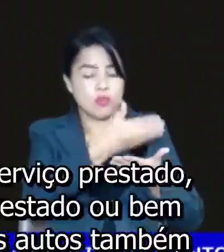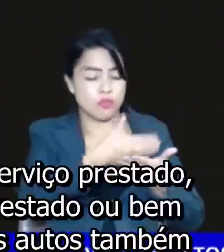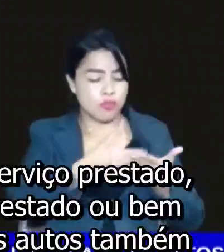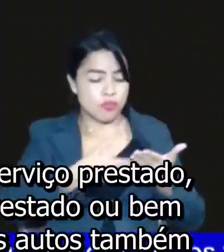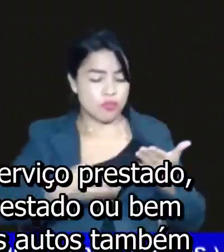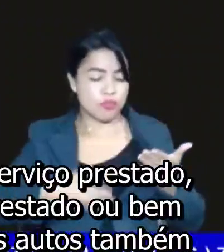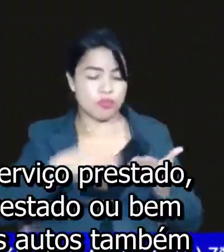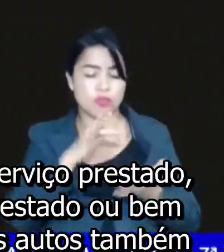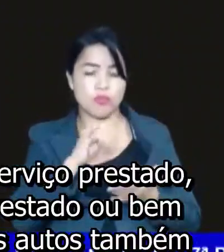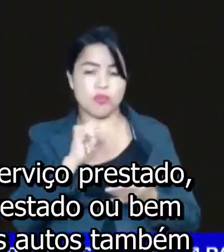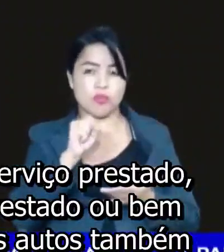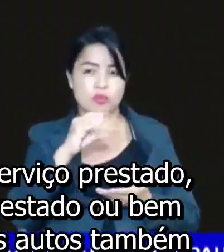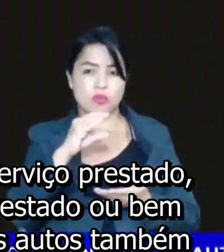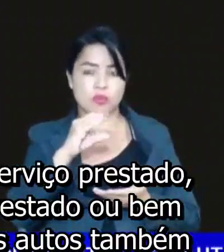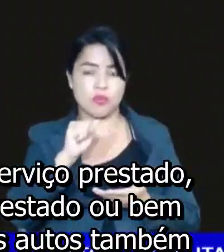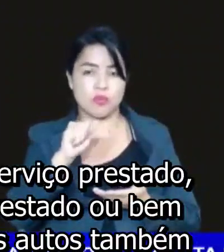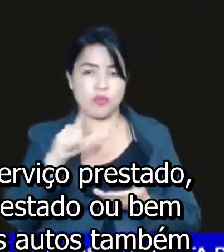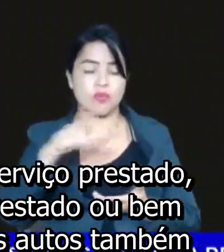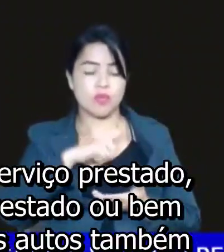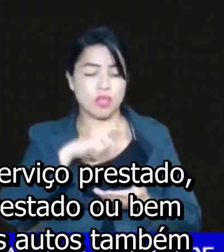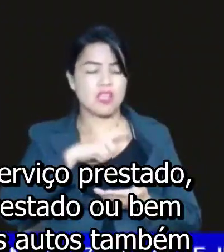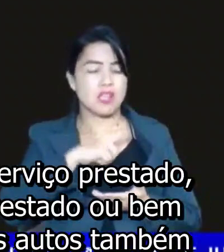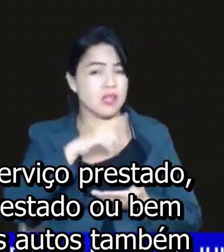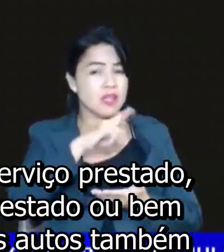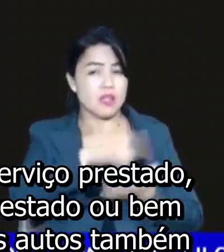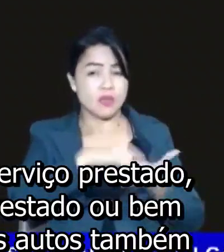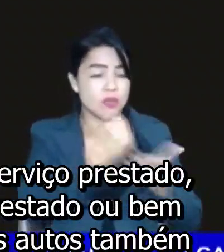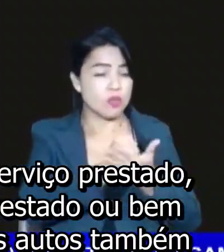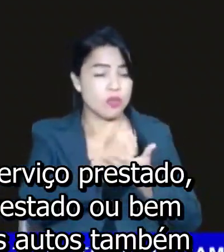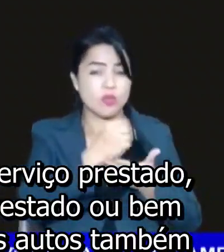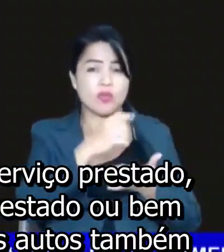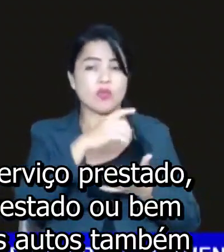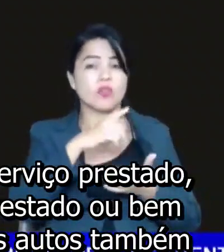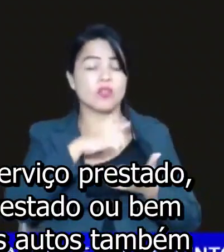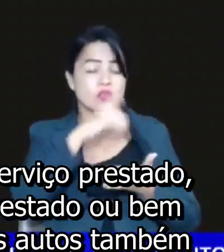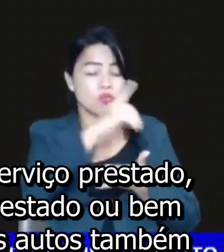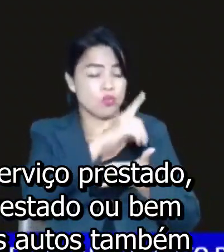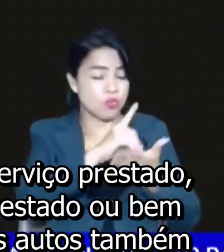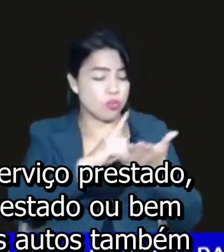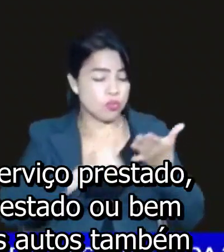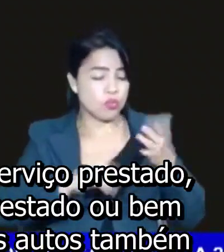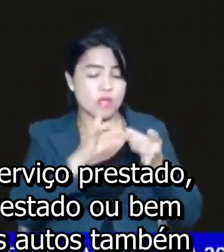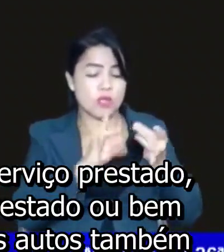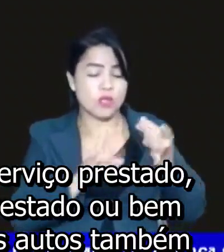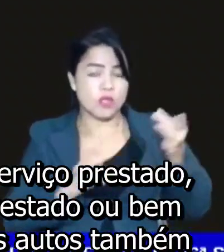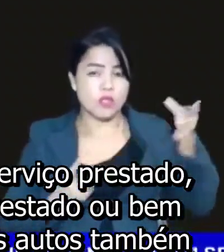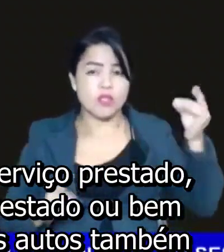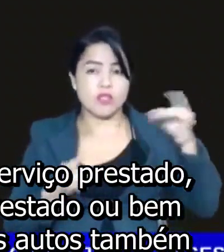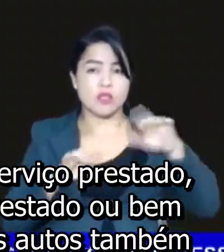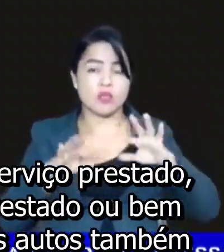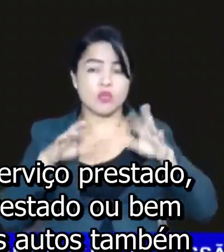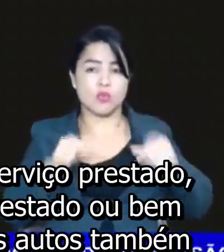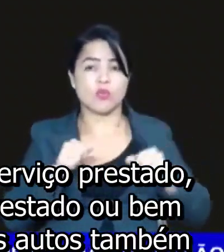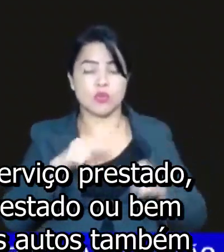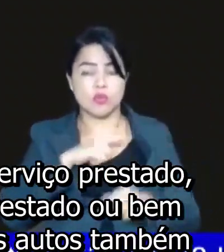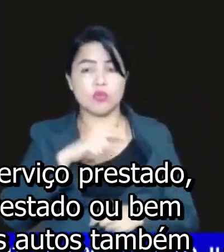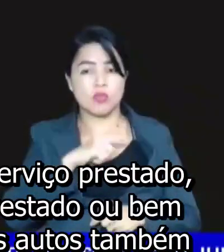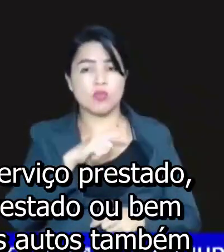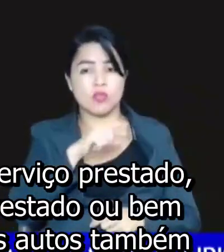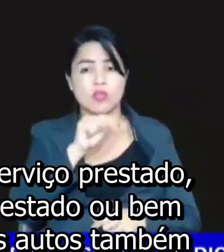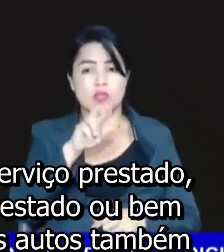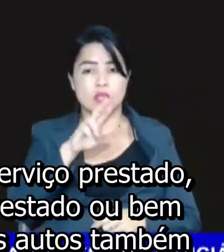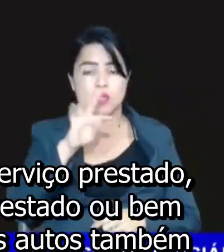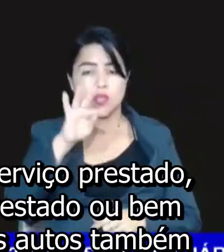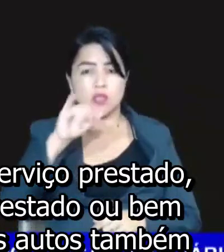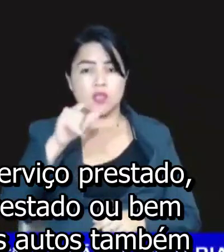que contenha a declaração detalhada da atividade. E o serviço prestado, isso está previsto no artigo 60 da